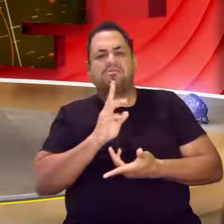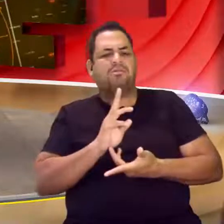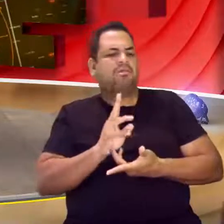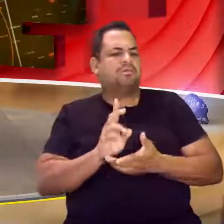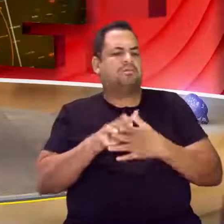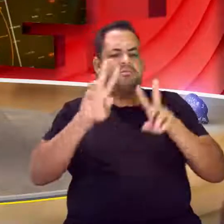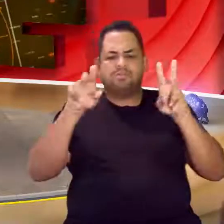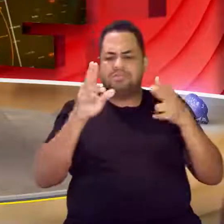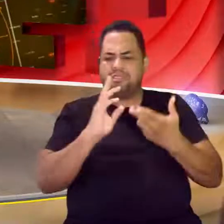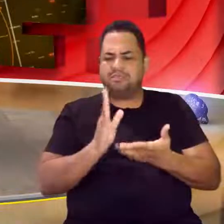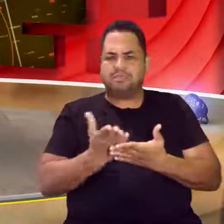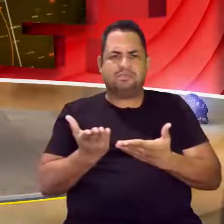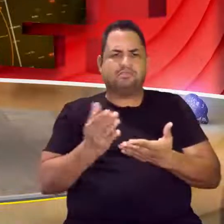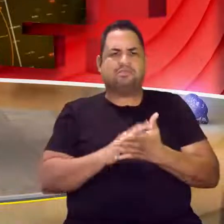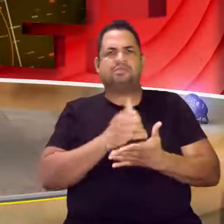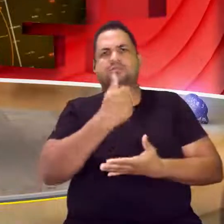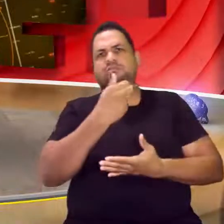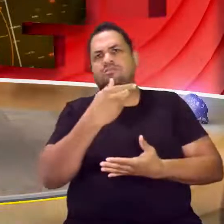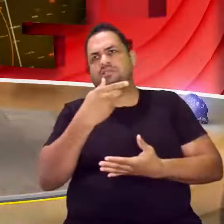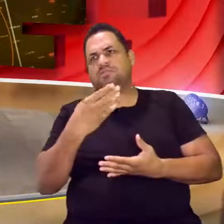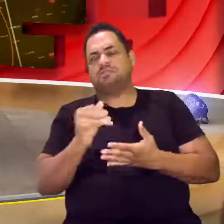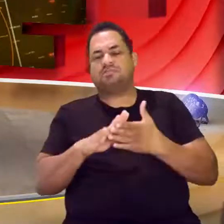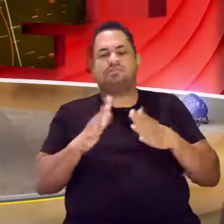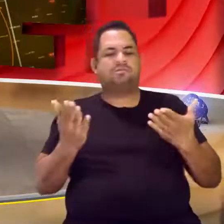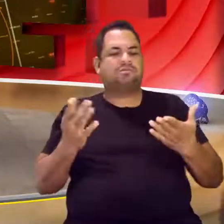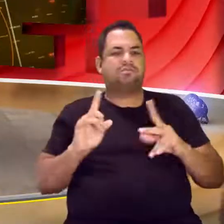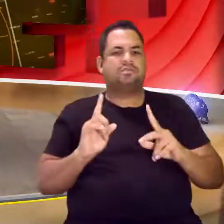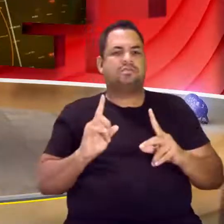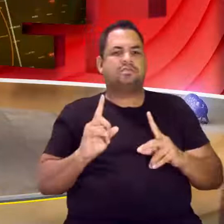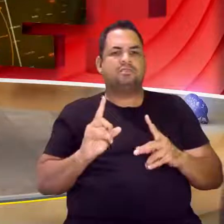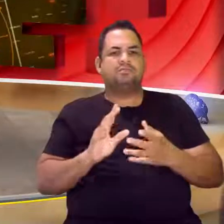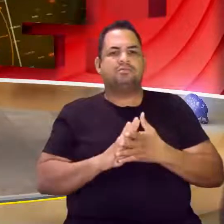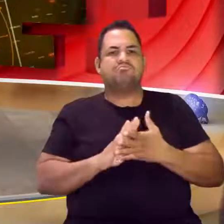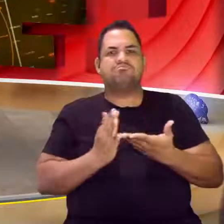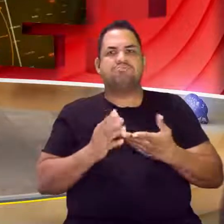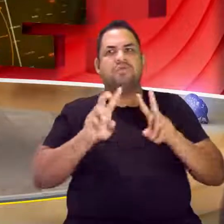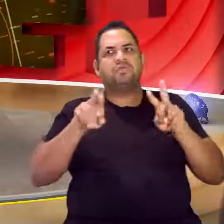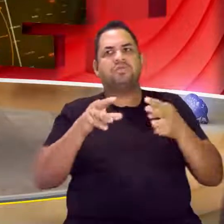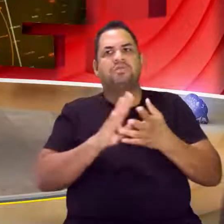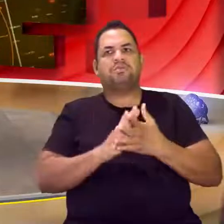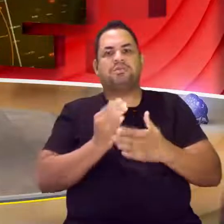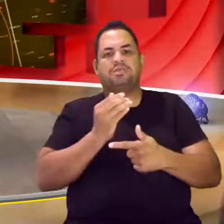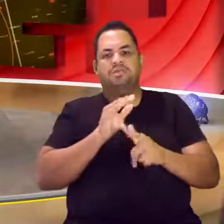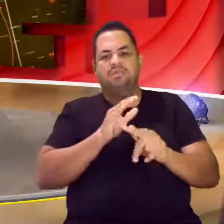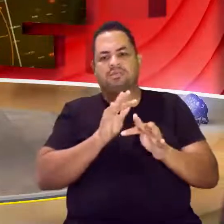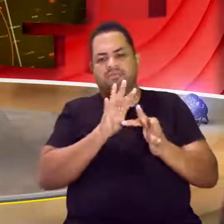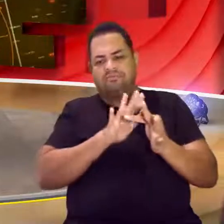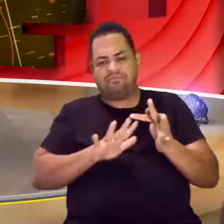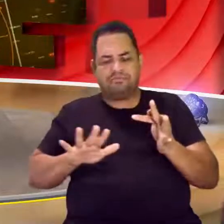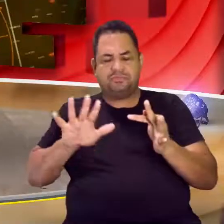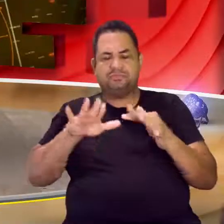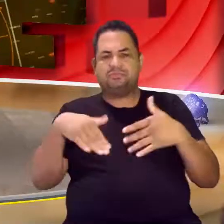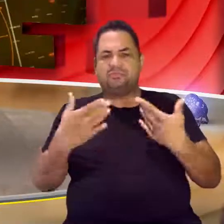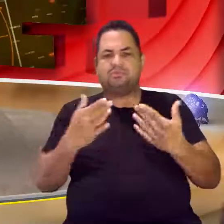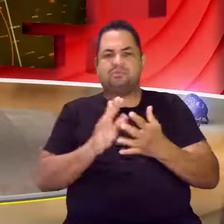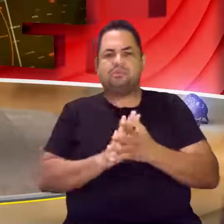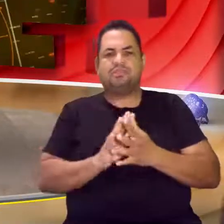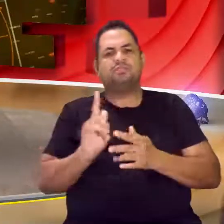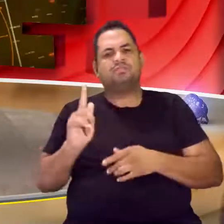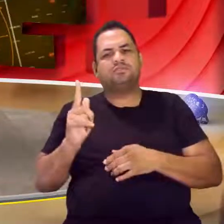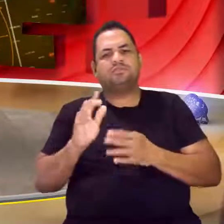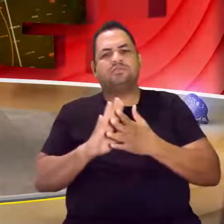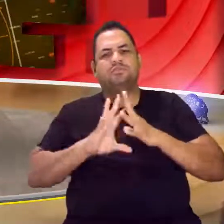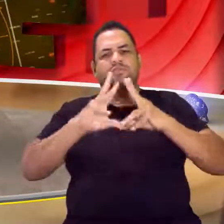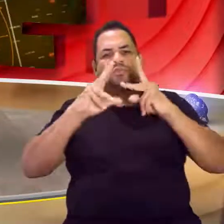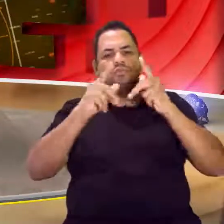né? Ah, a questão a 136, a 137, tal, é sobre funções. É geometria.